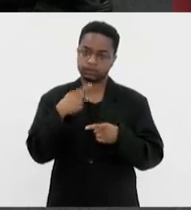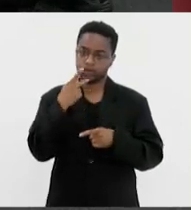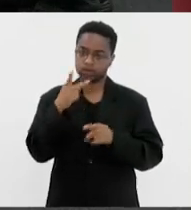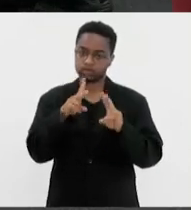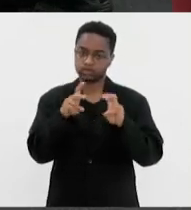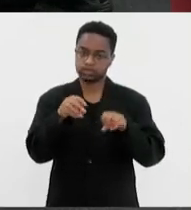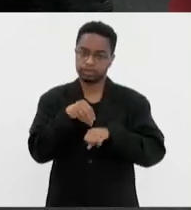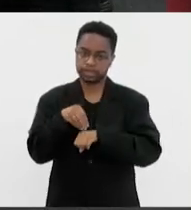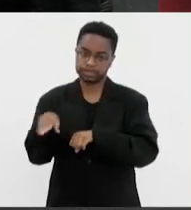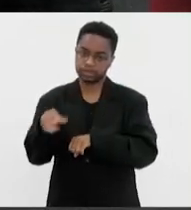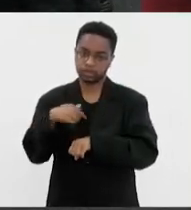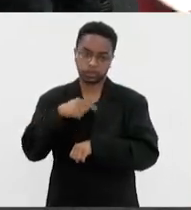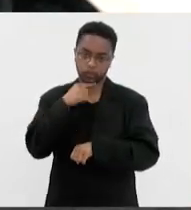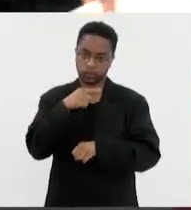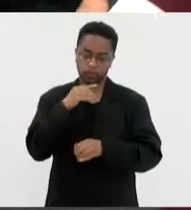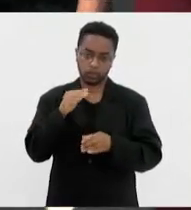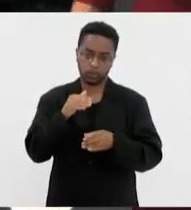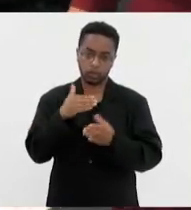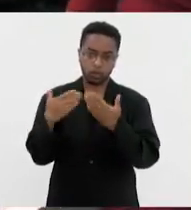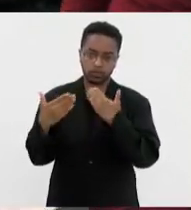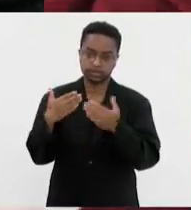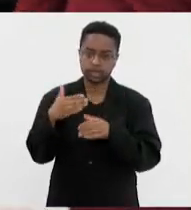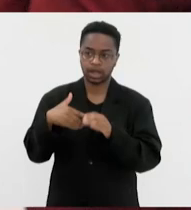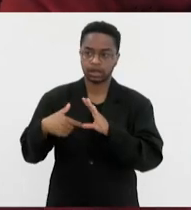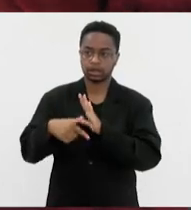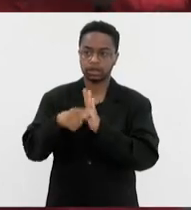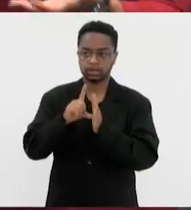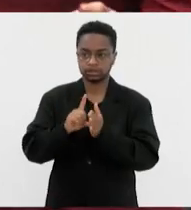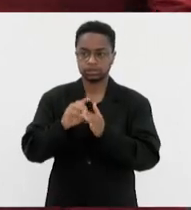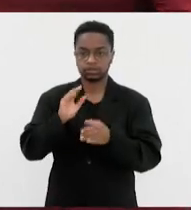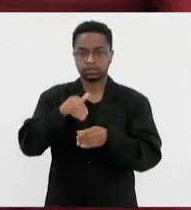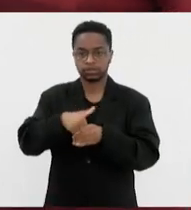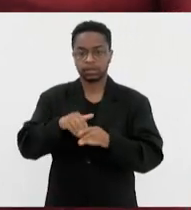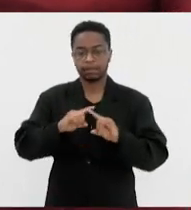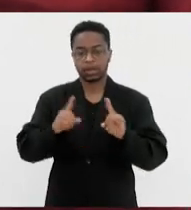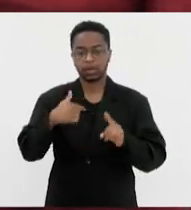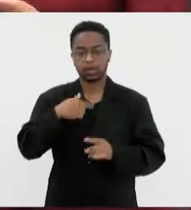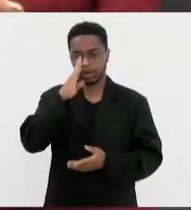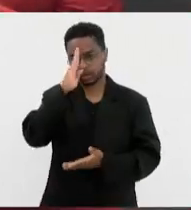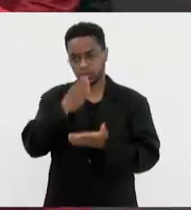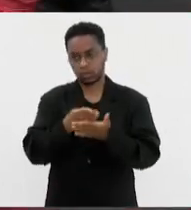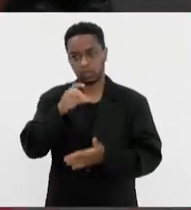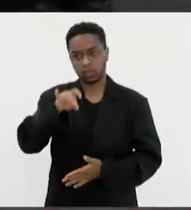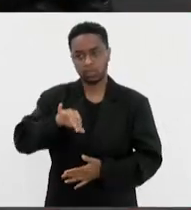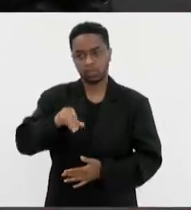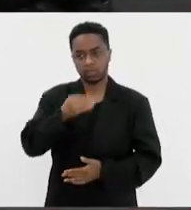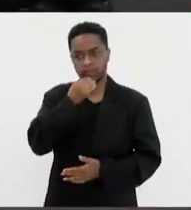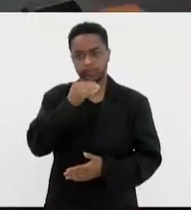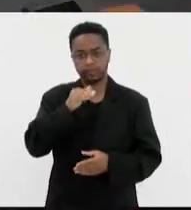governo, não consegui conversar com o autor antes da votação. E acho que essa é a última oportunidade para emendar.